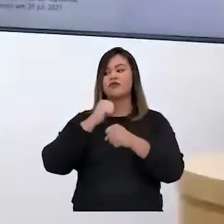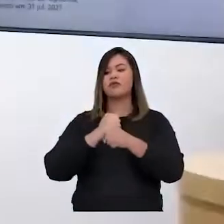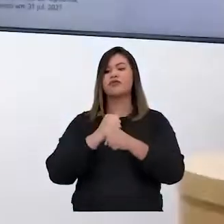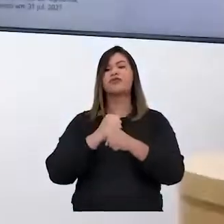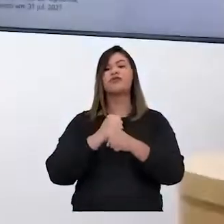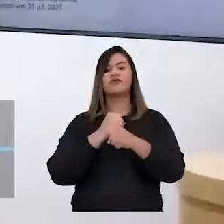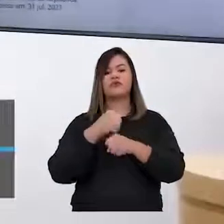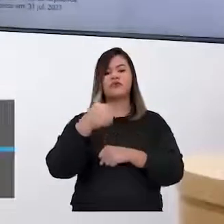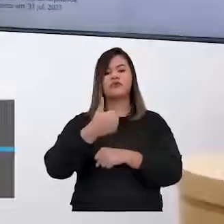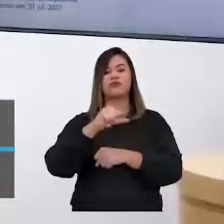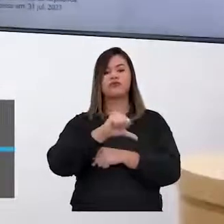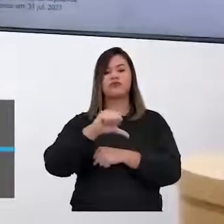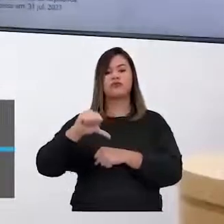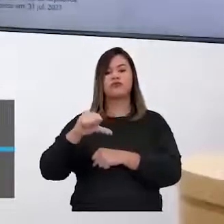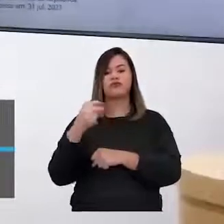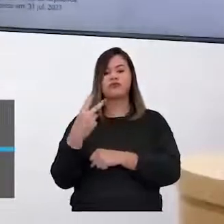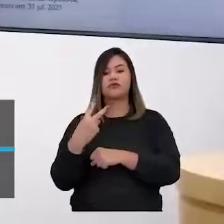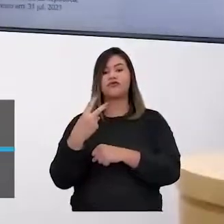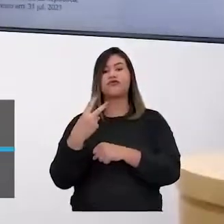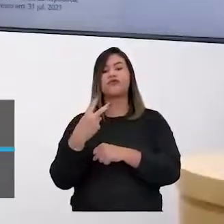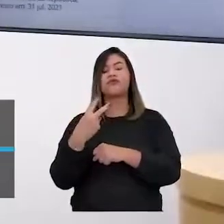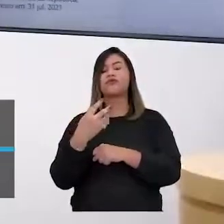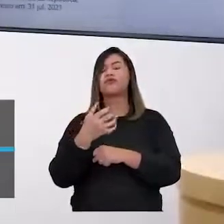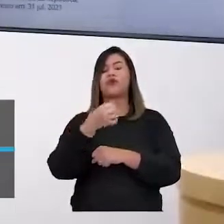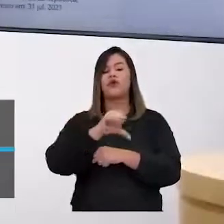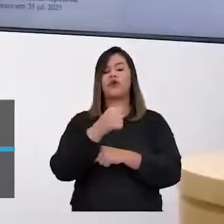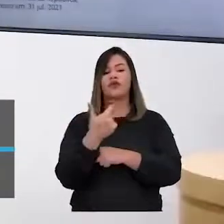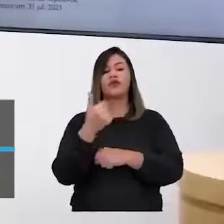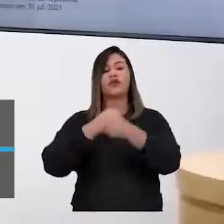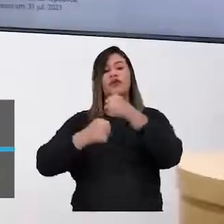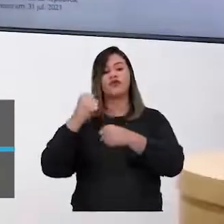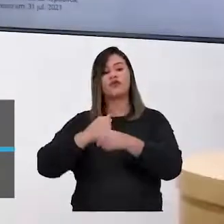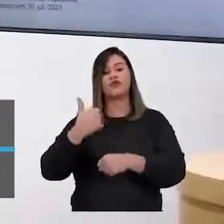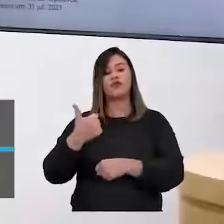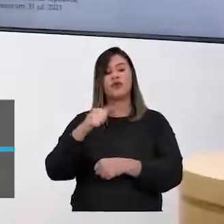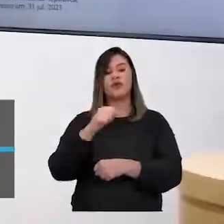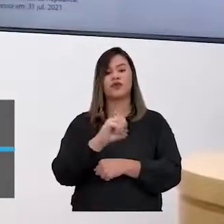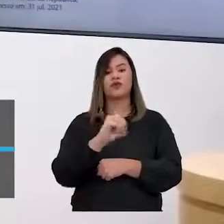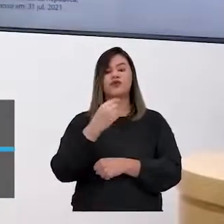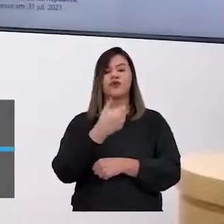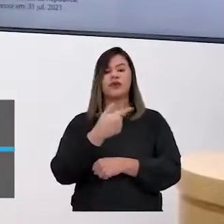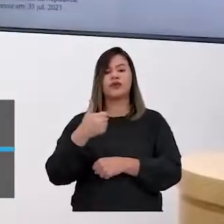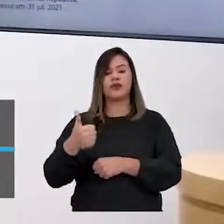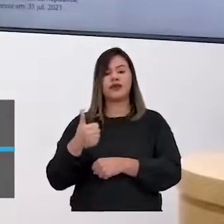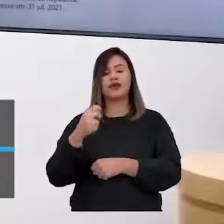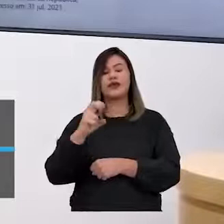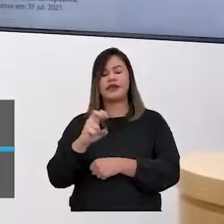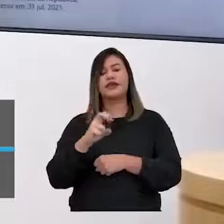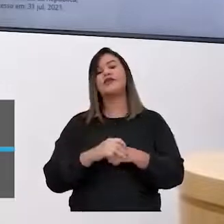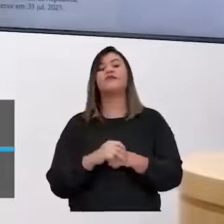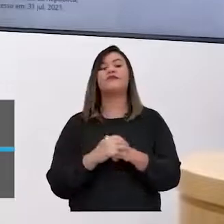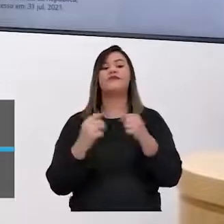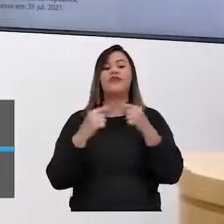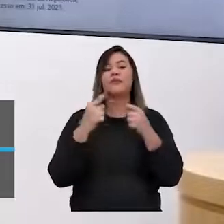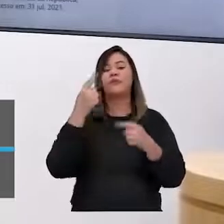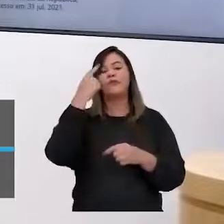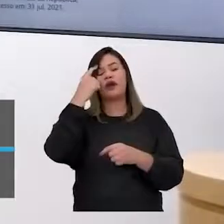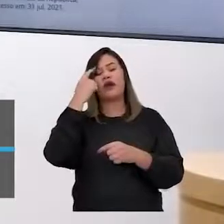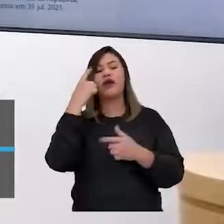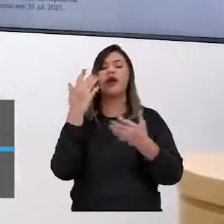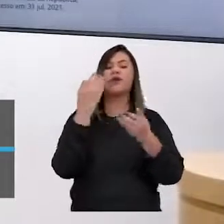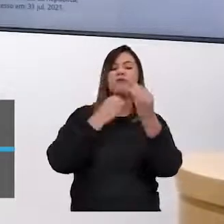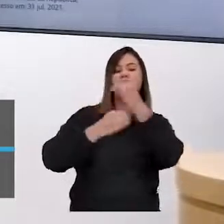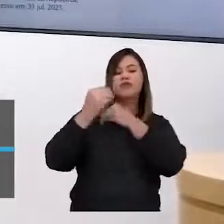Então, pense na questão da importância desses valores, como saúde, educação, alimentação, trabalho,